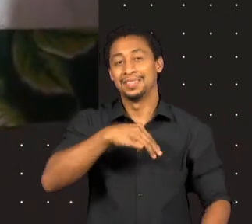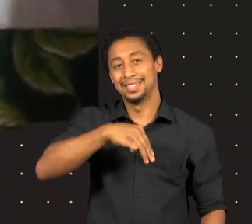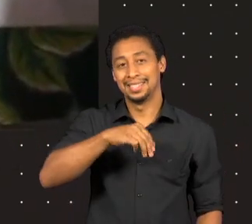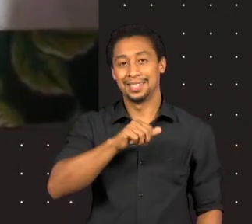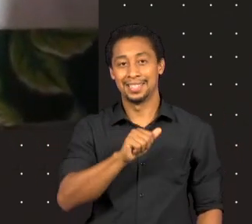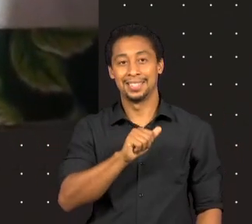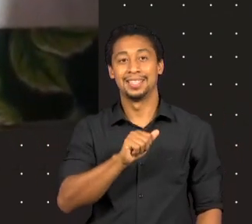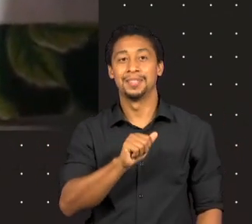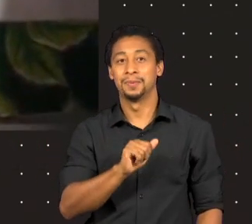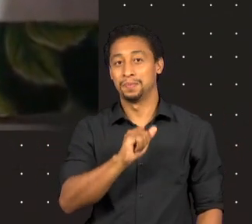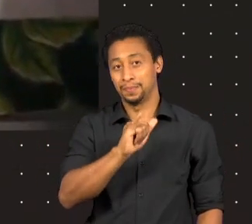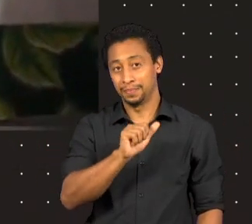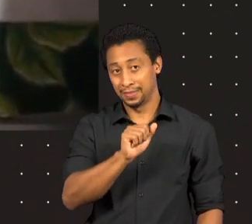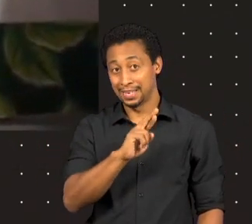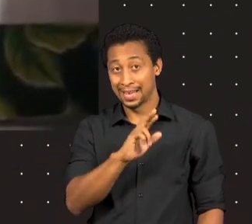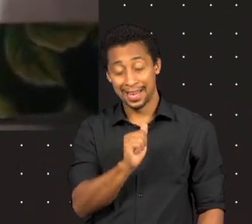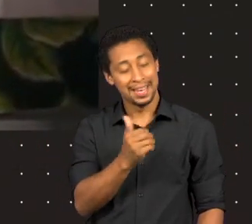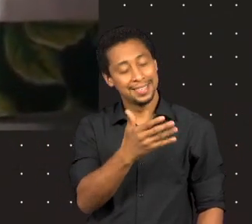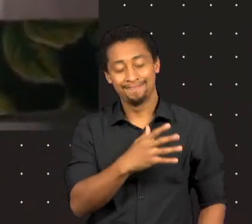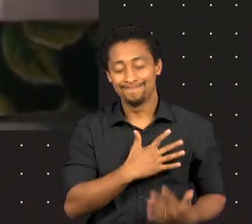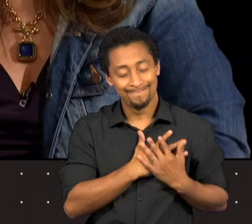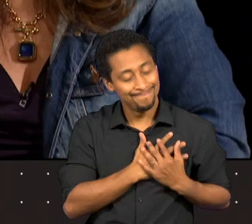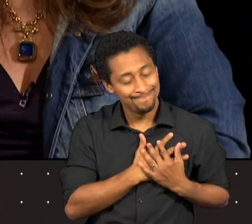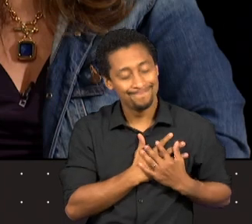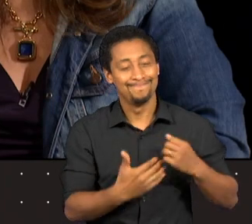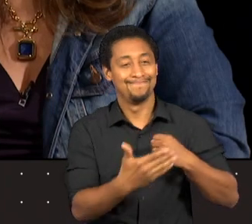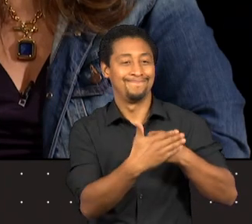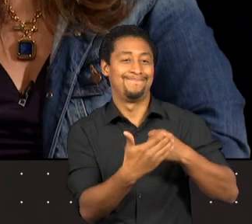Magri, querida Maiara Magri, uma atriz maravilhosa.